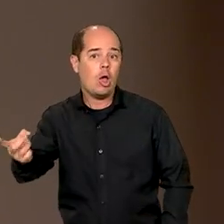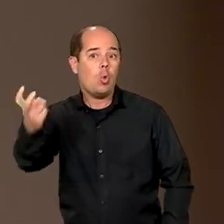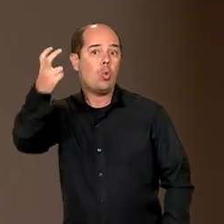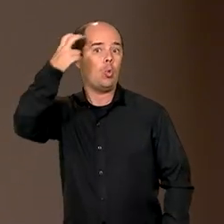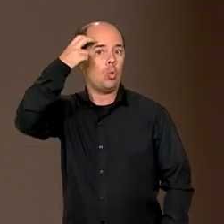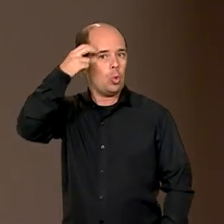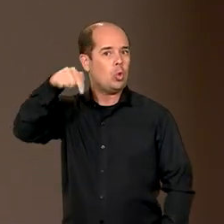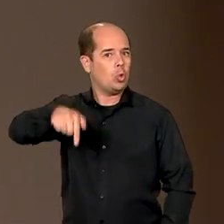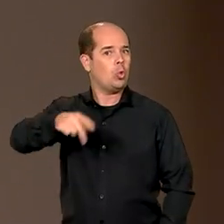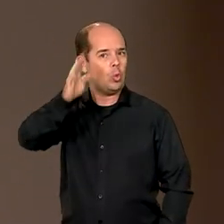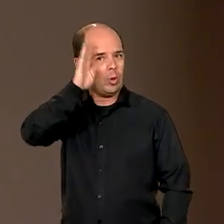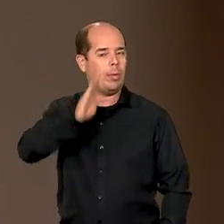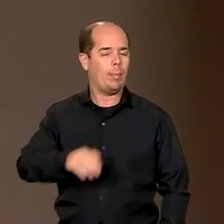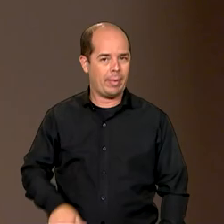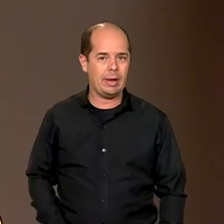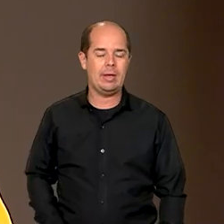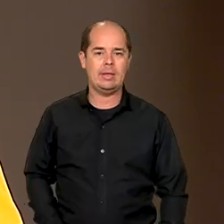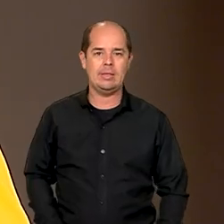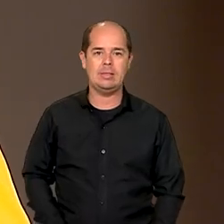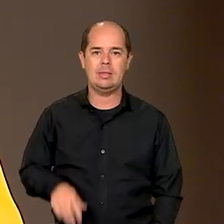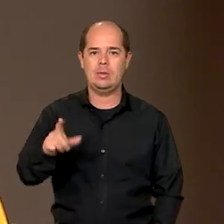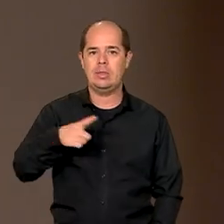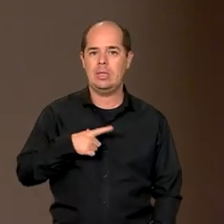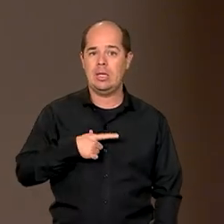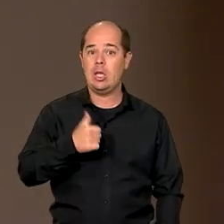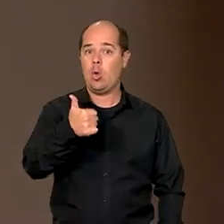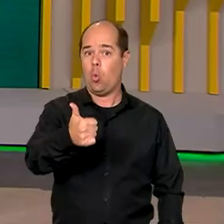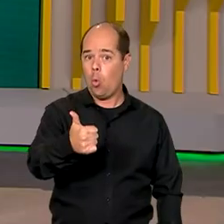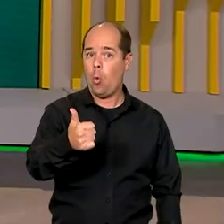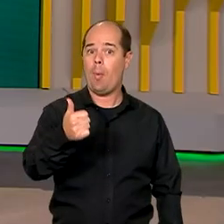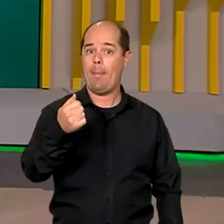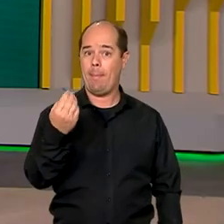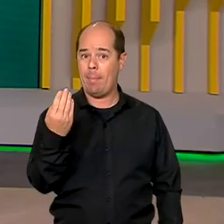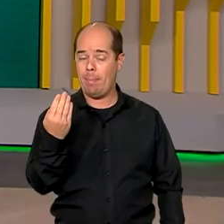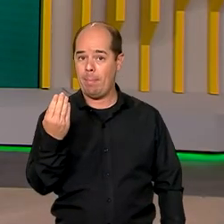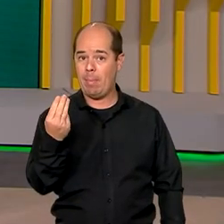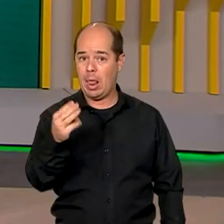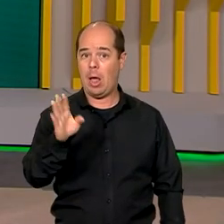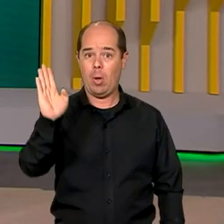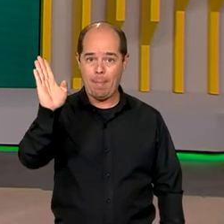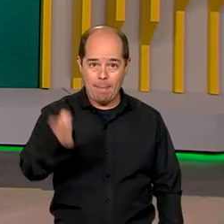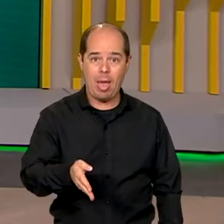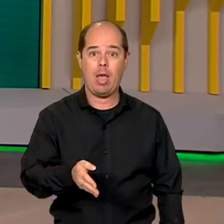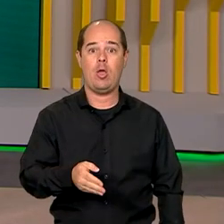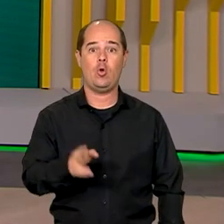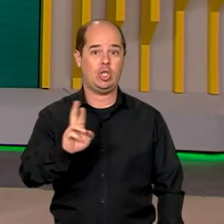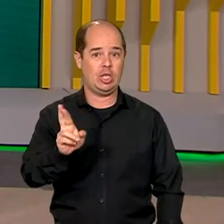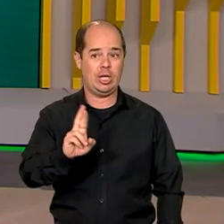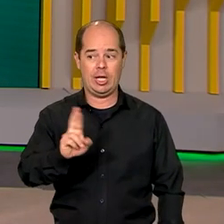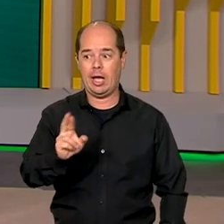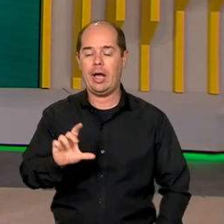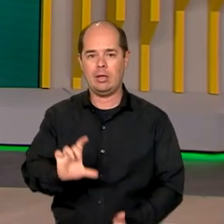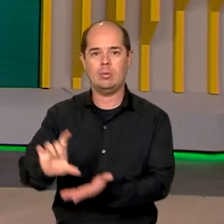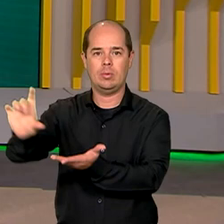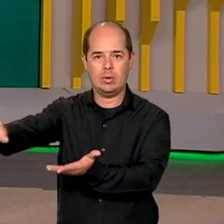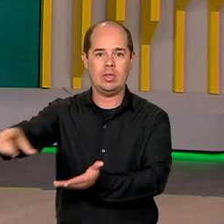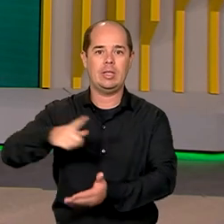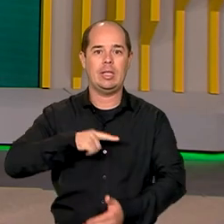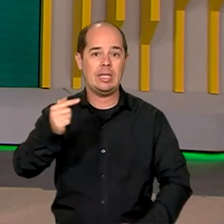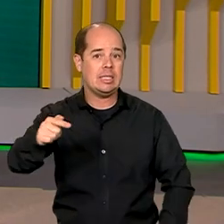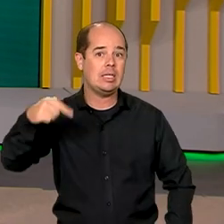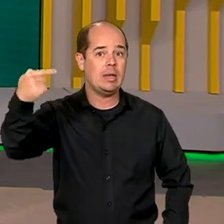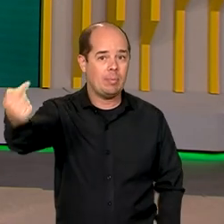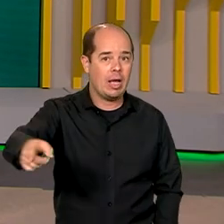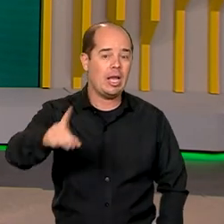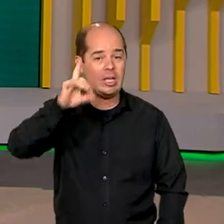por meio de políticas públicas para o setor. E na próxima semana, a partir do dia 8, em Belém, capital do